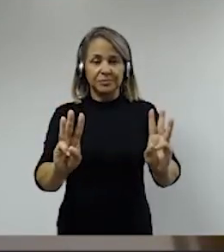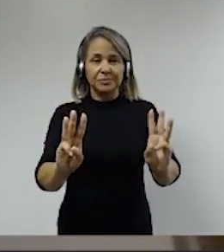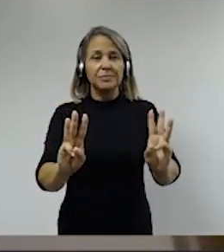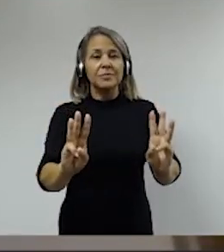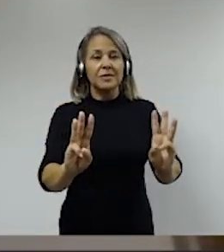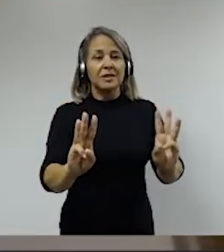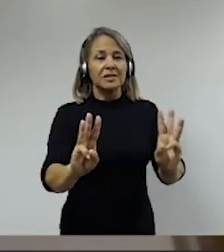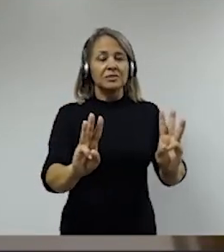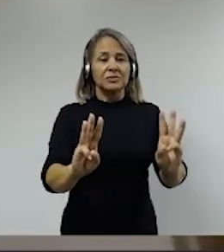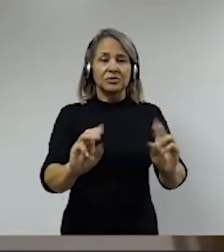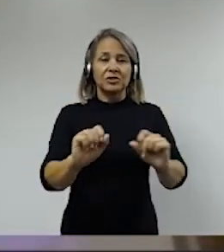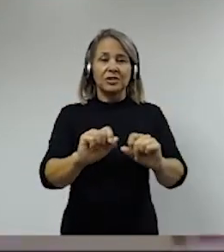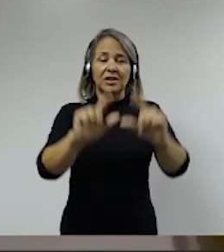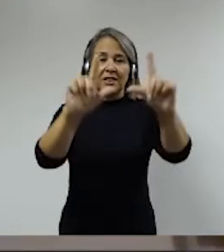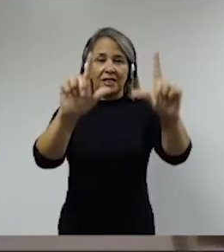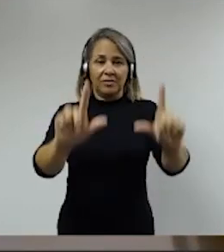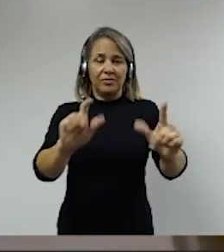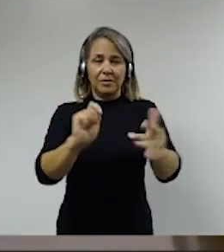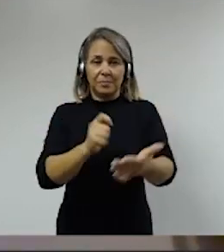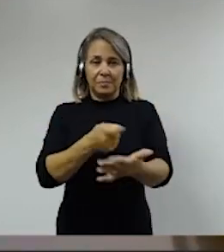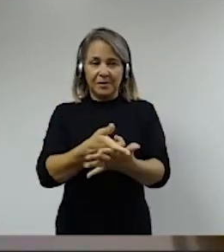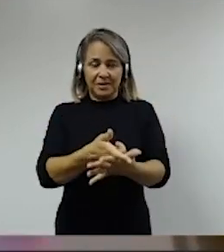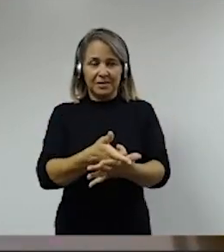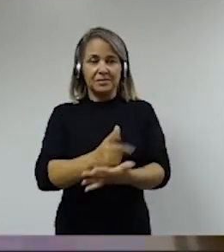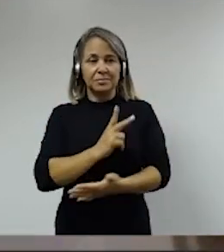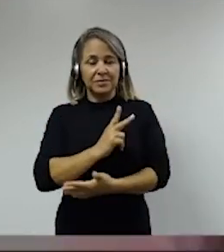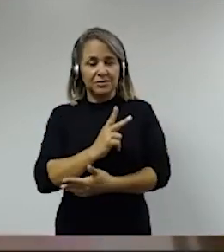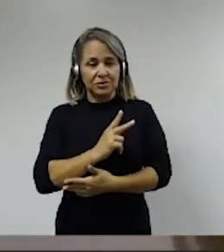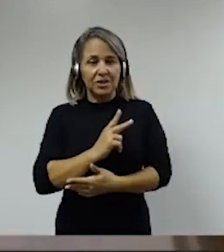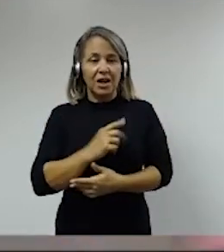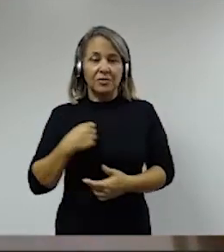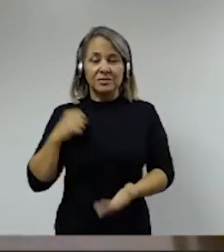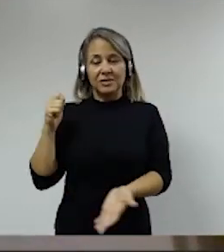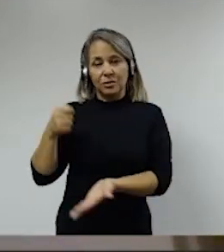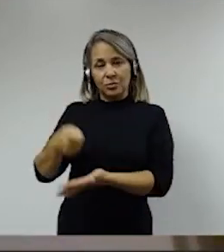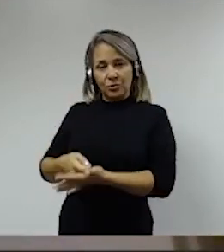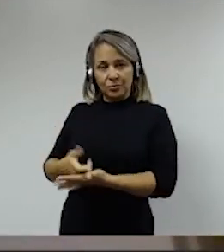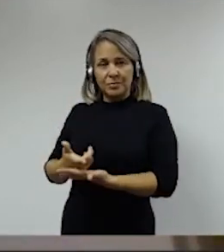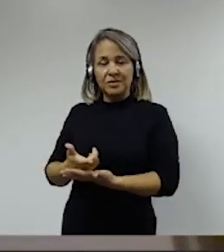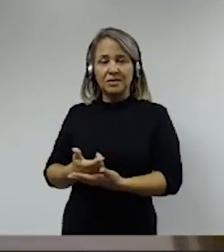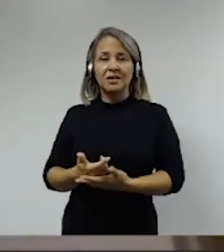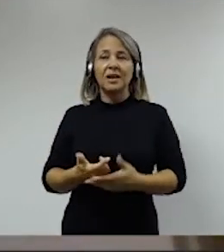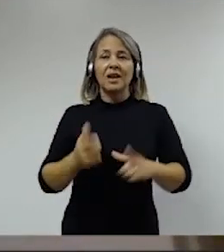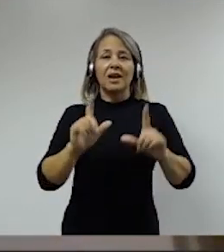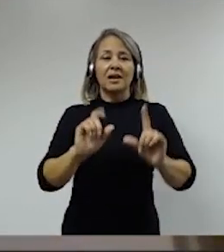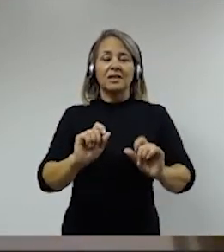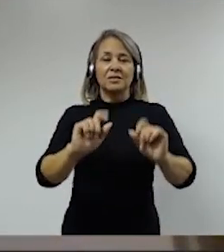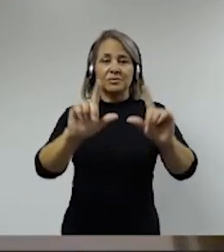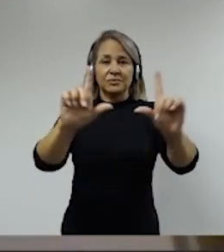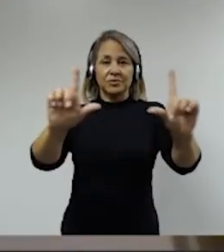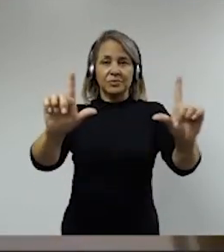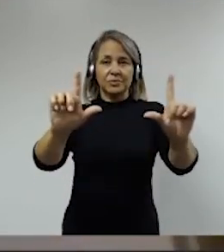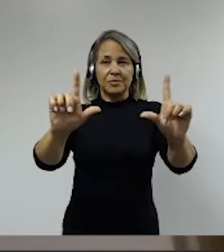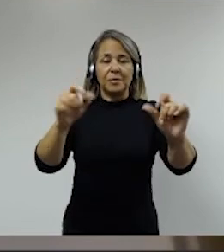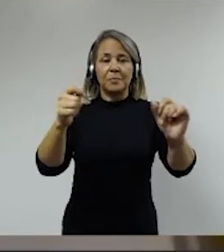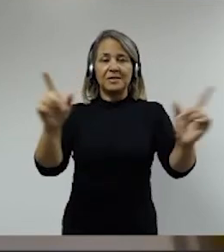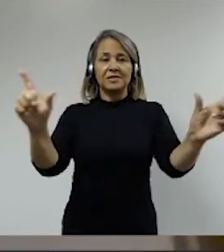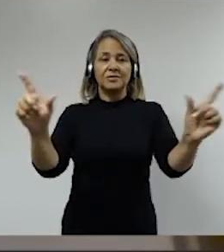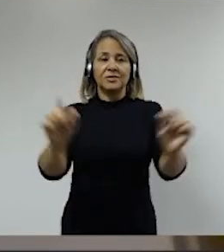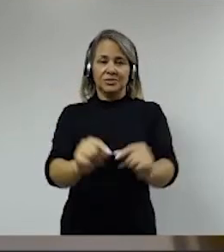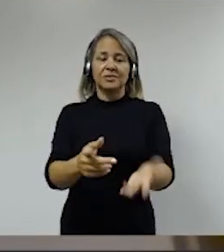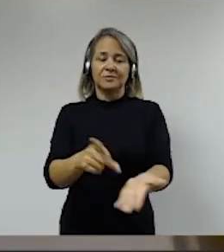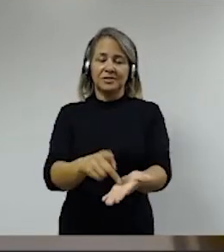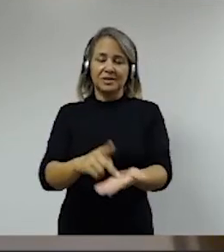comprador, né? Quer dizer, a plataforma de streaming precisa querer comprar esses direitos e financeiramente essa conta precisa se fechar,